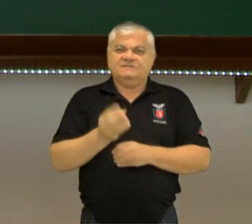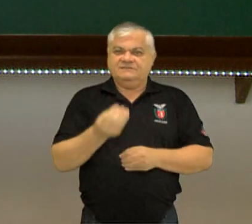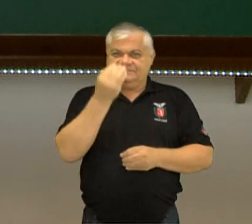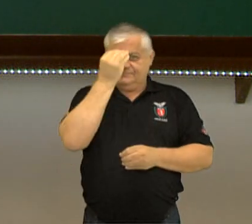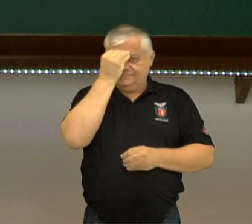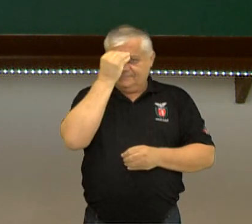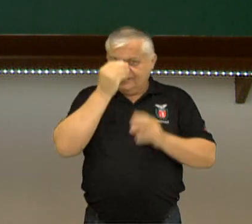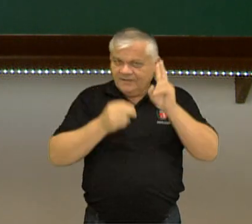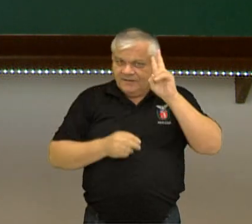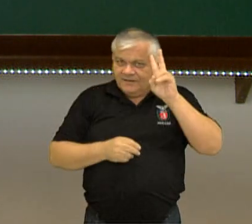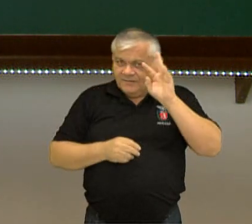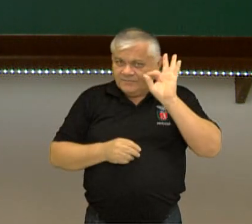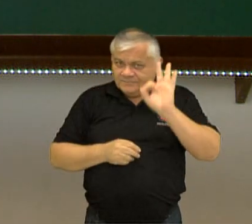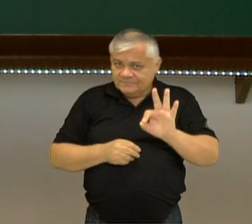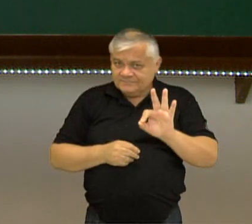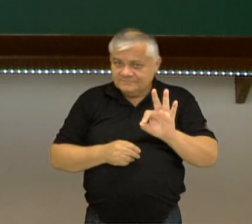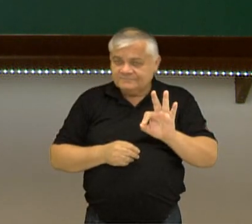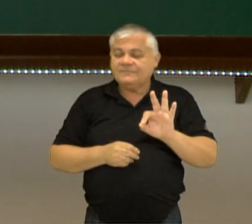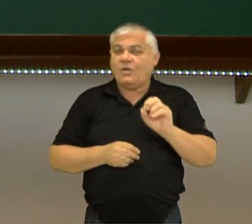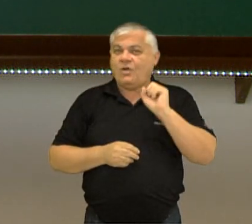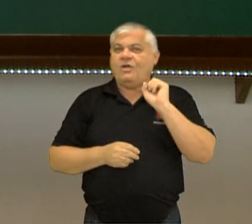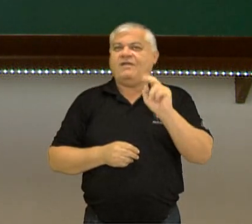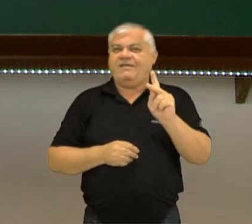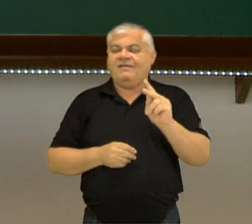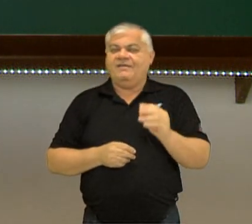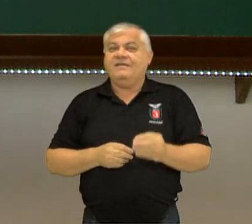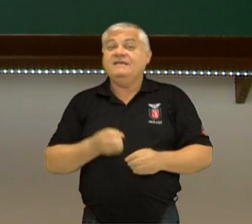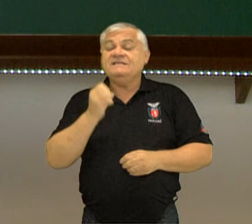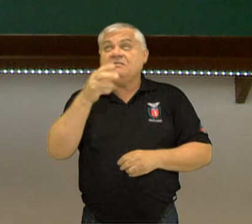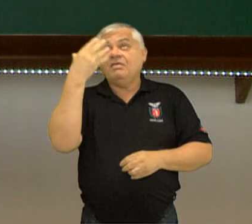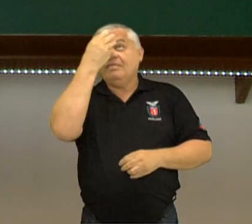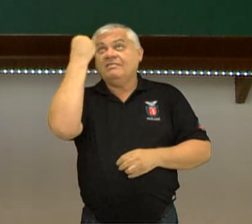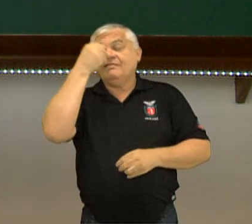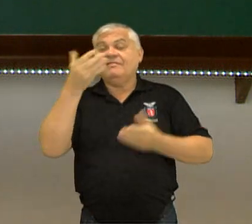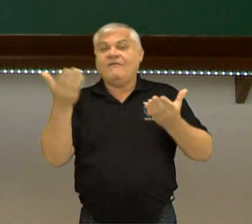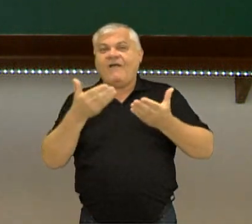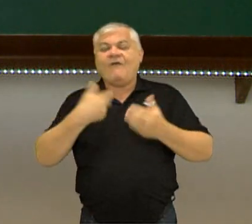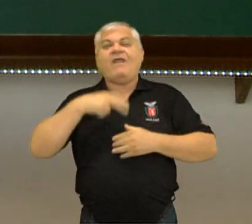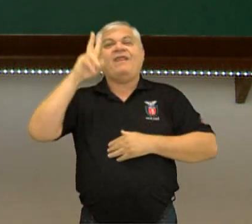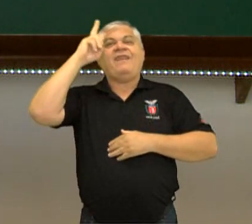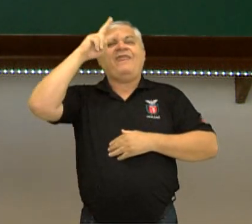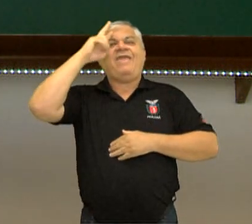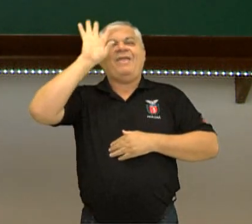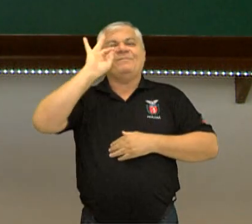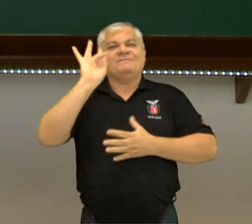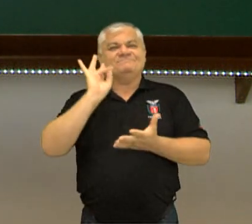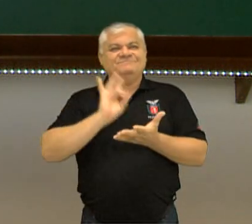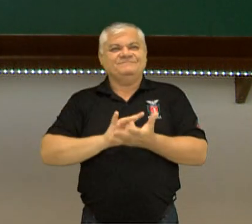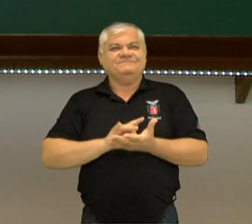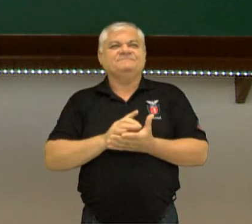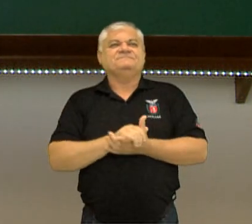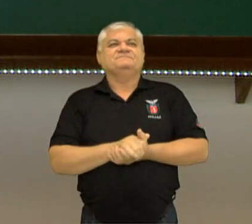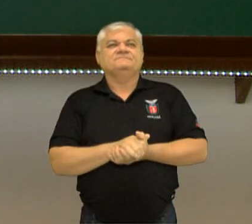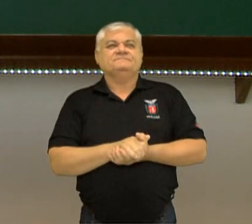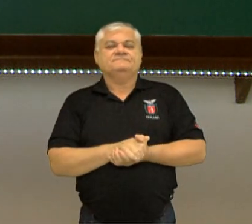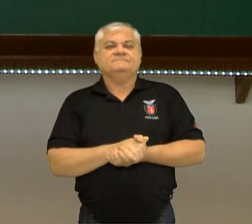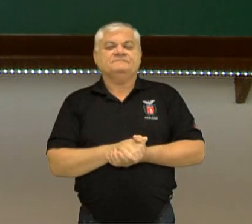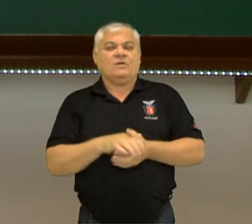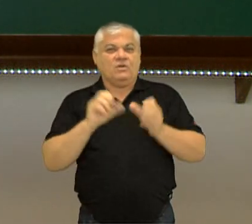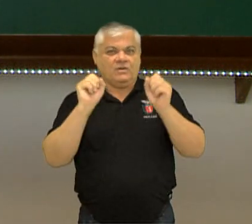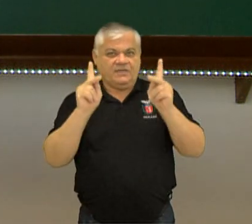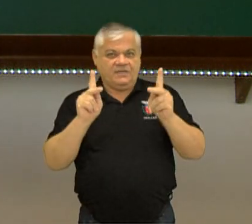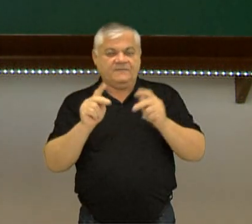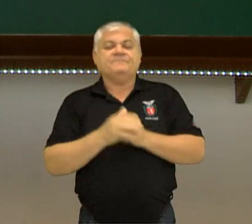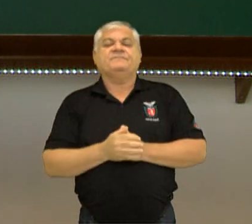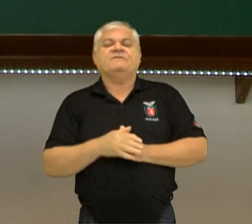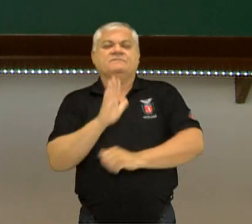pelo menos agora, nesse momento, caso você tenha esquecido, nesse momento você está relembrando. Então vamos lá, pessoal. Se você pegou essa parte,